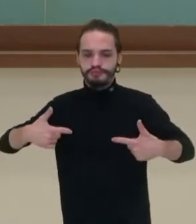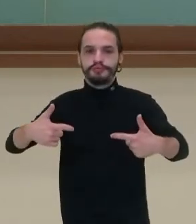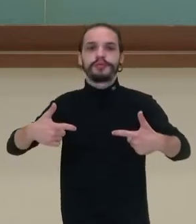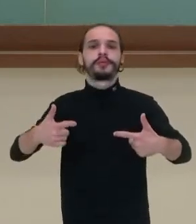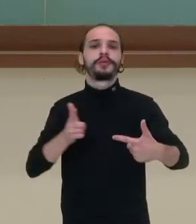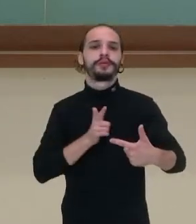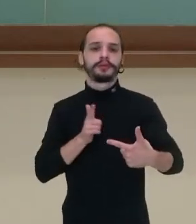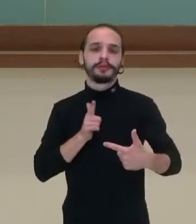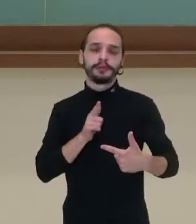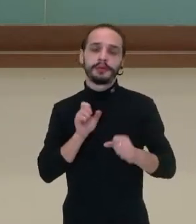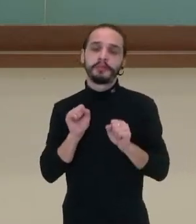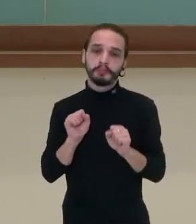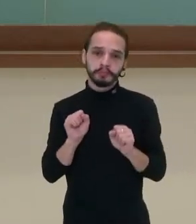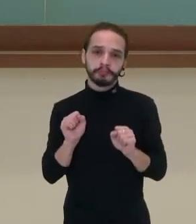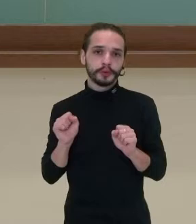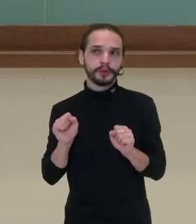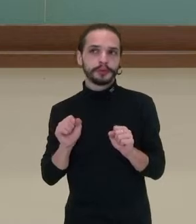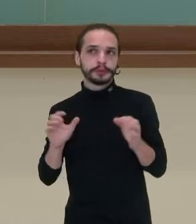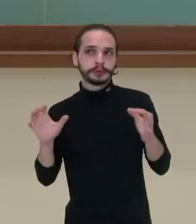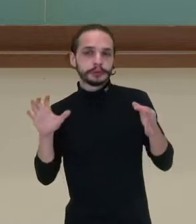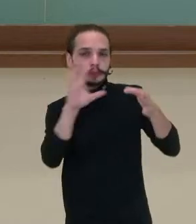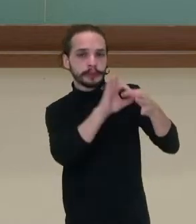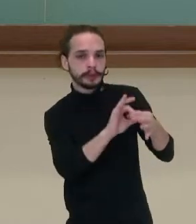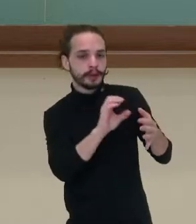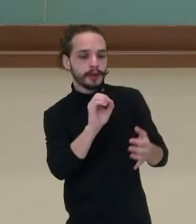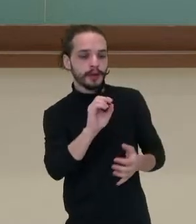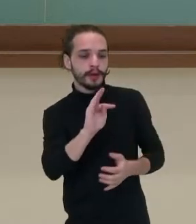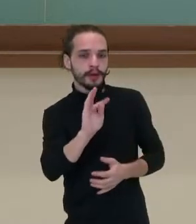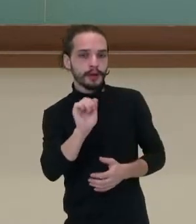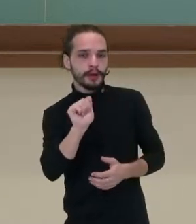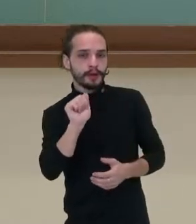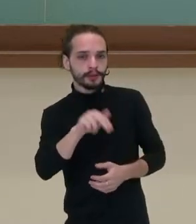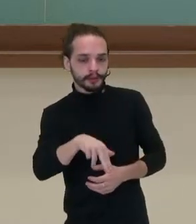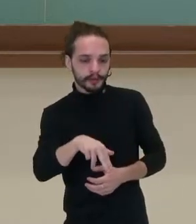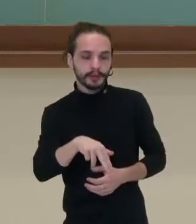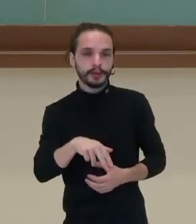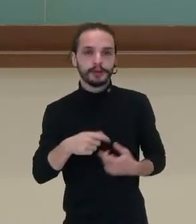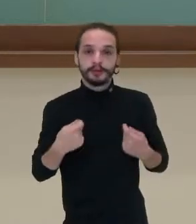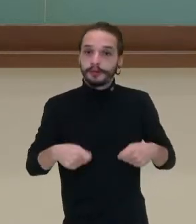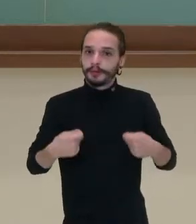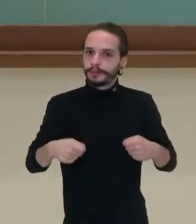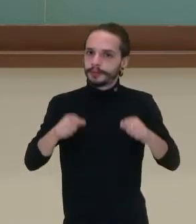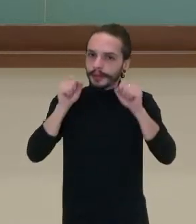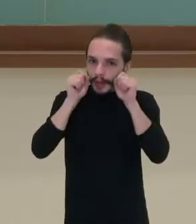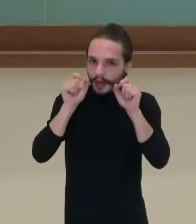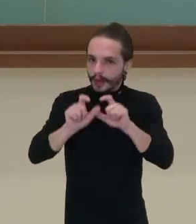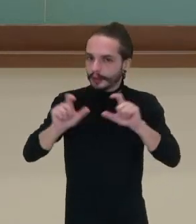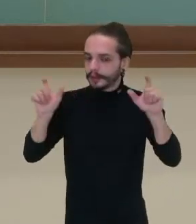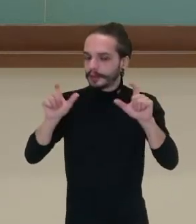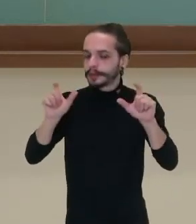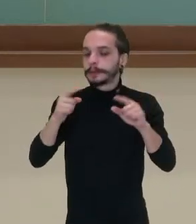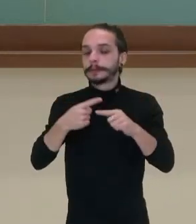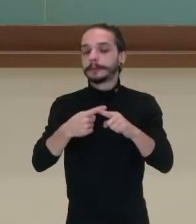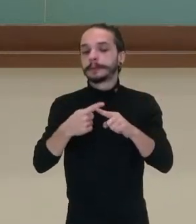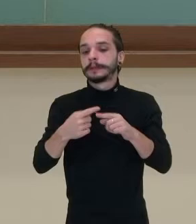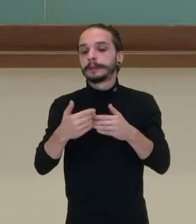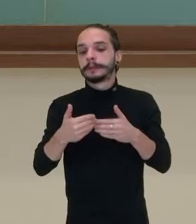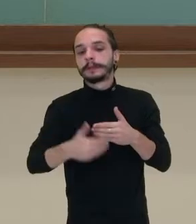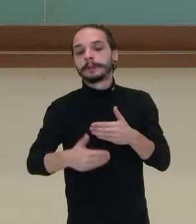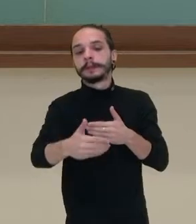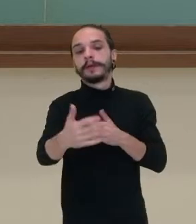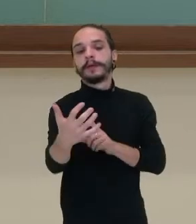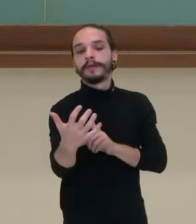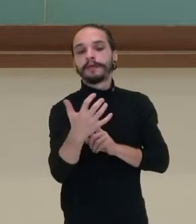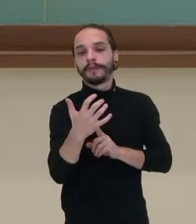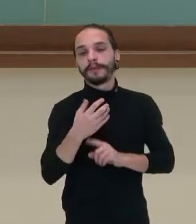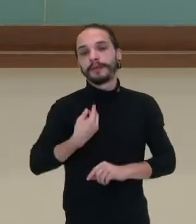poderá envolver, a OTAN. Então, resultado, nós temos que ficar de olho quanto a isso, né, e ver o que isso vai influenciar na nossa vida, até